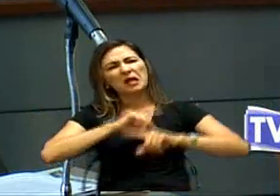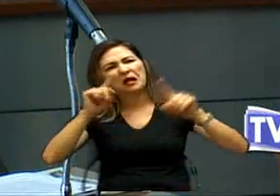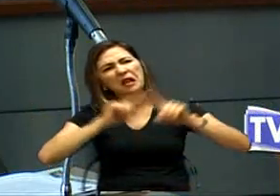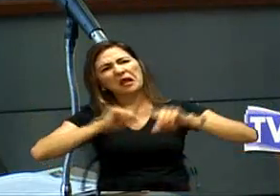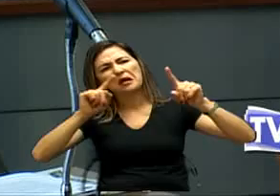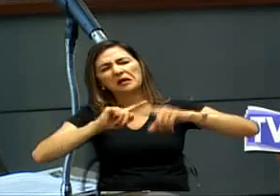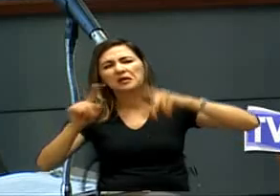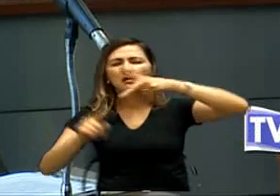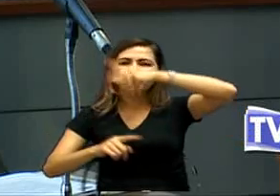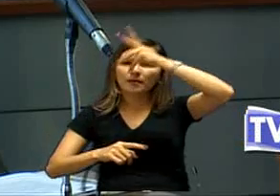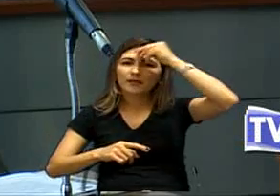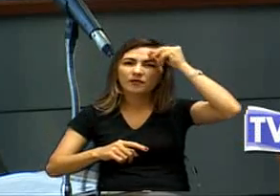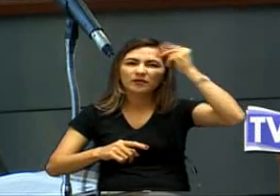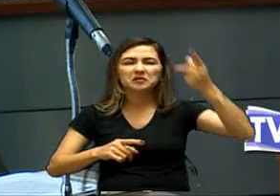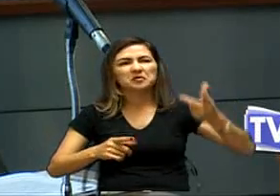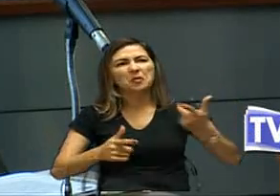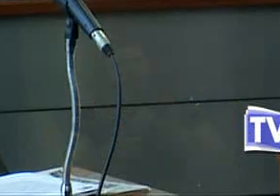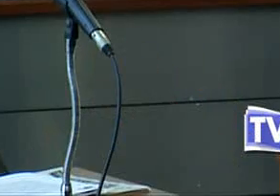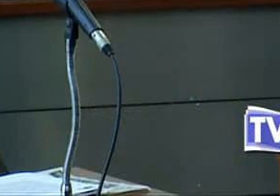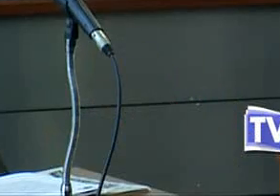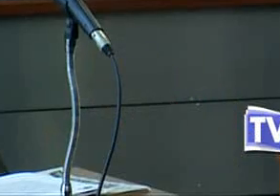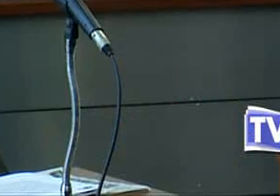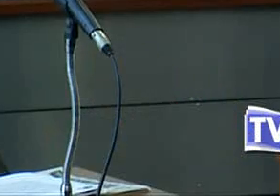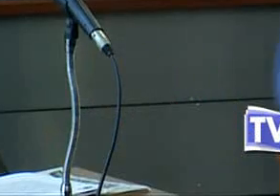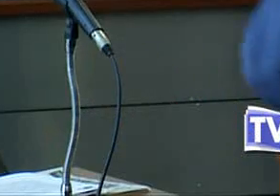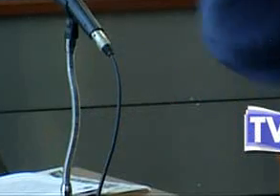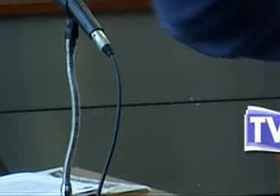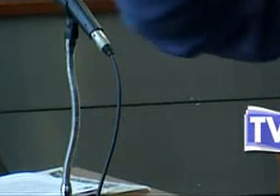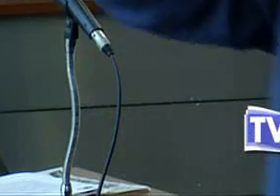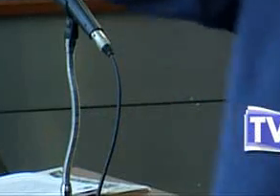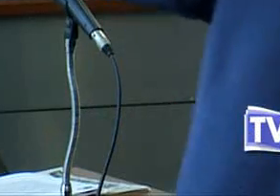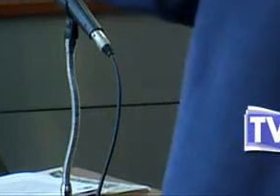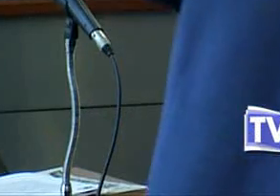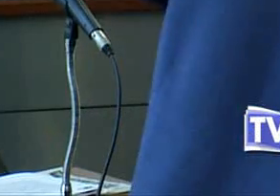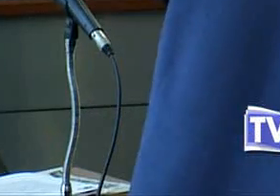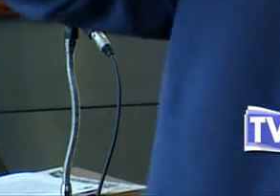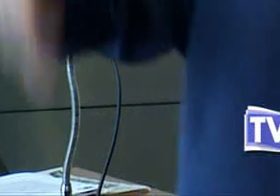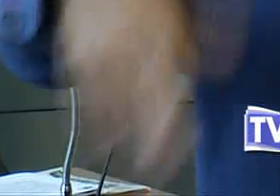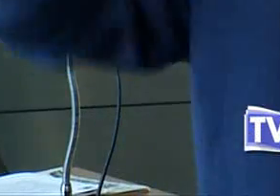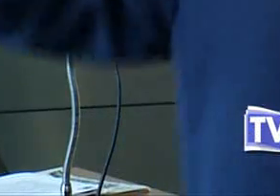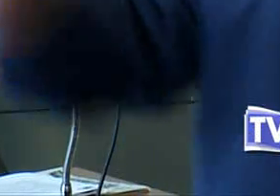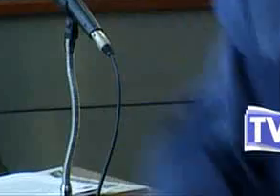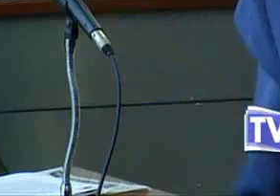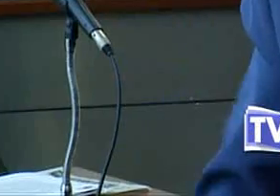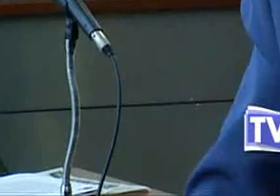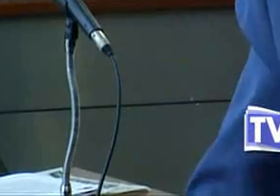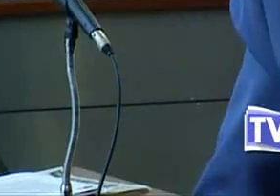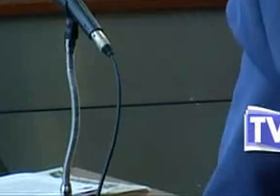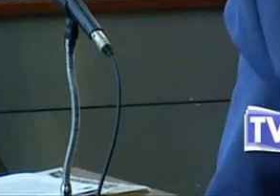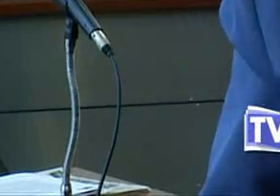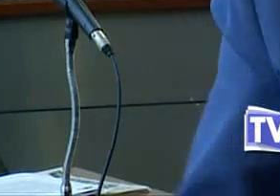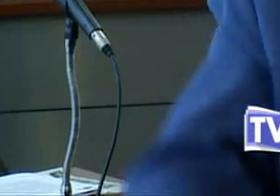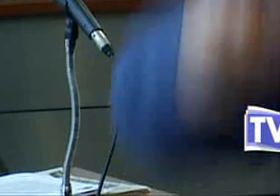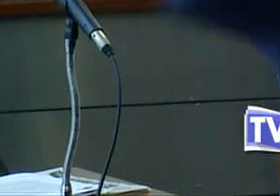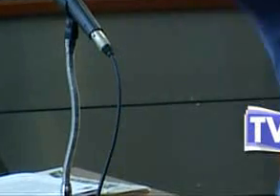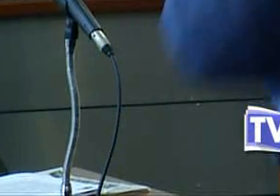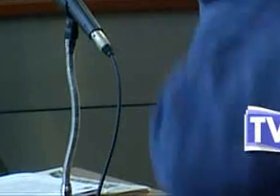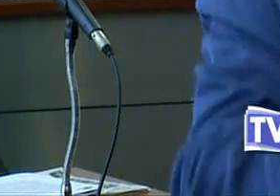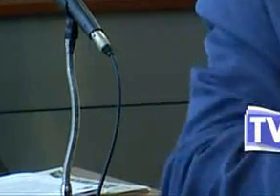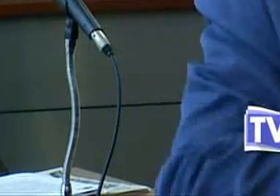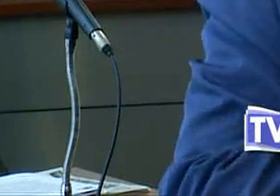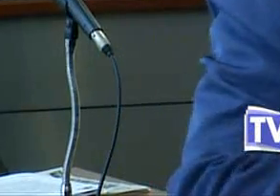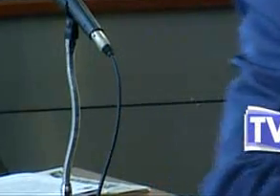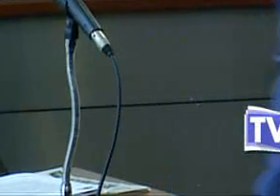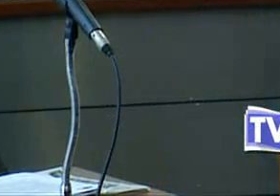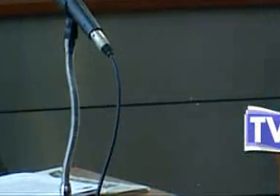Não é a prefeitura, gente. Não é a prefeitura. É o povo que vai lá e corta a fiação e leva embora. Então o